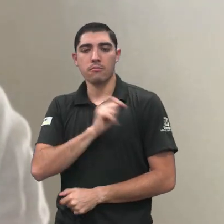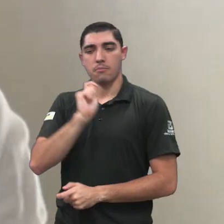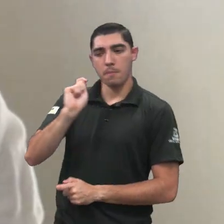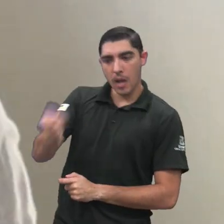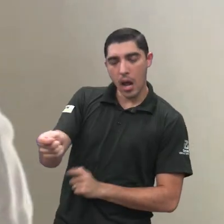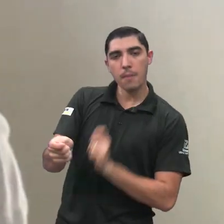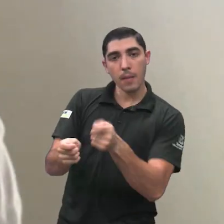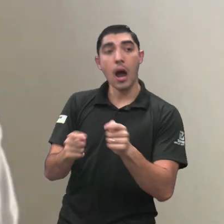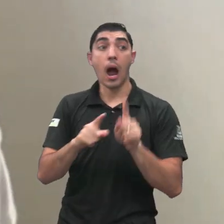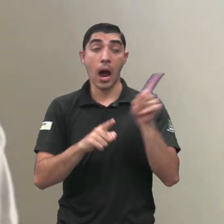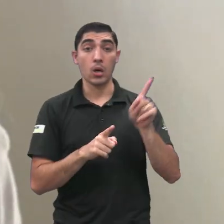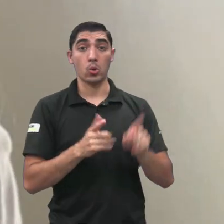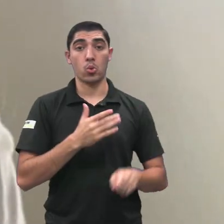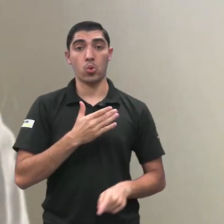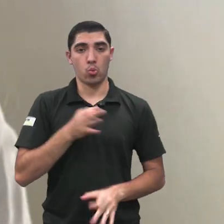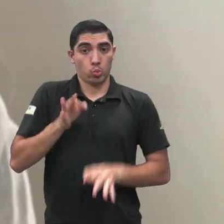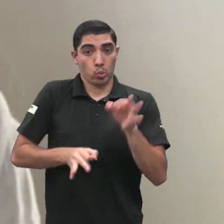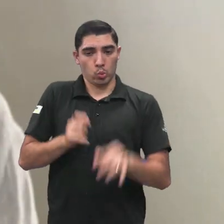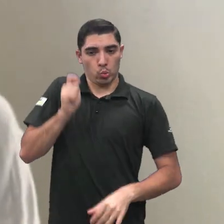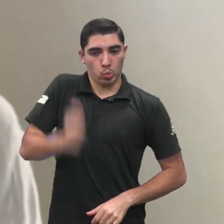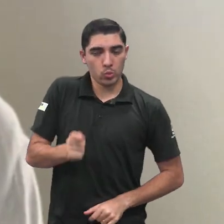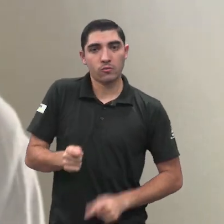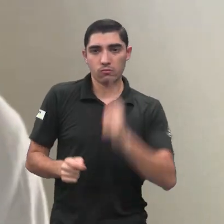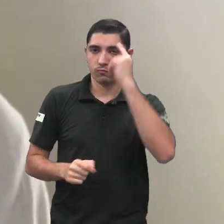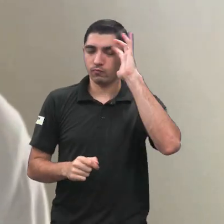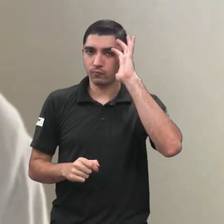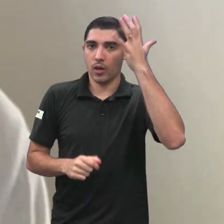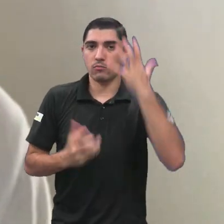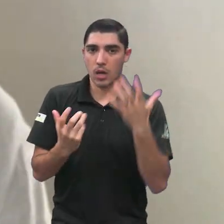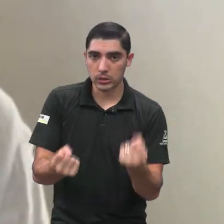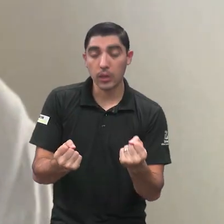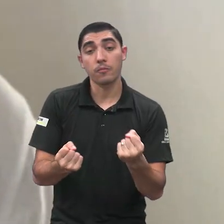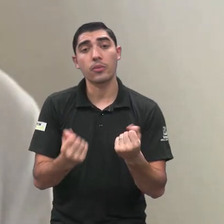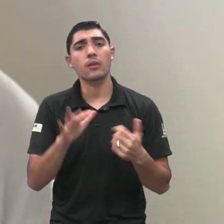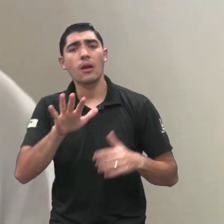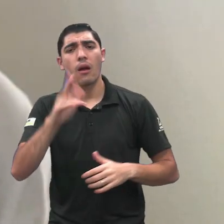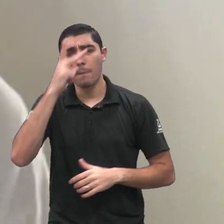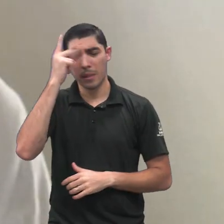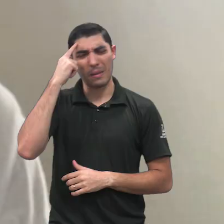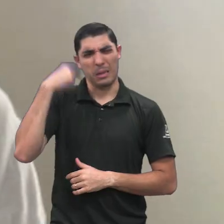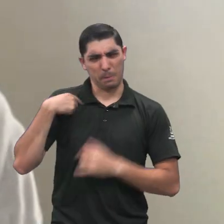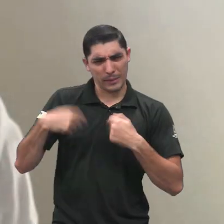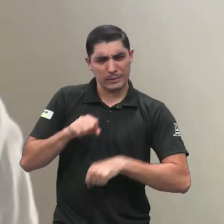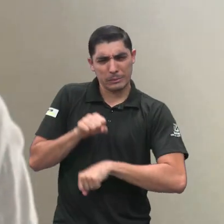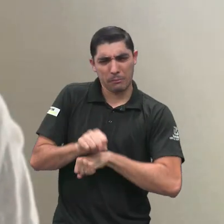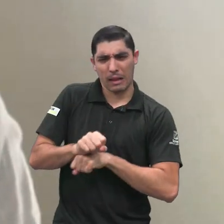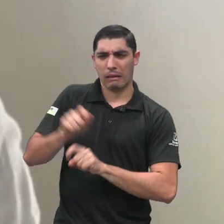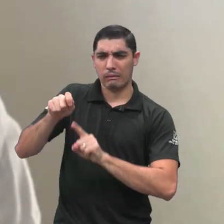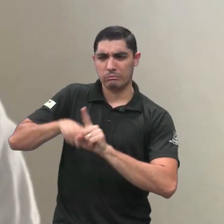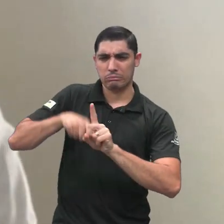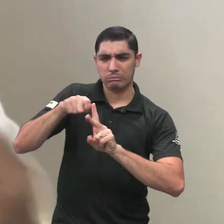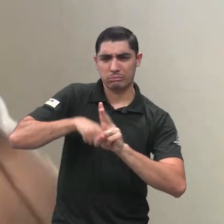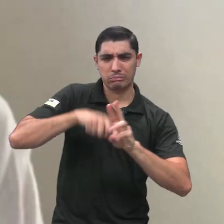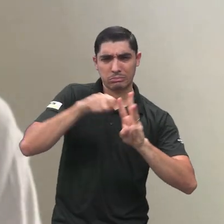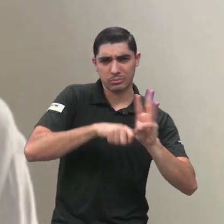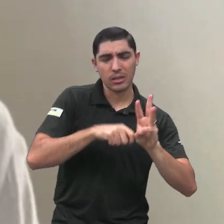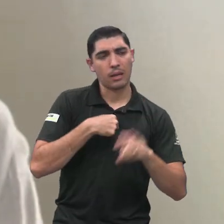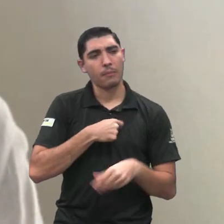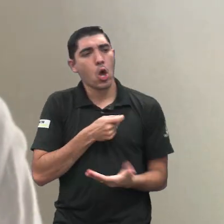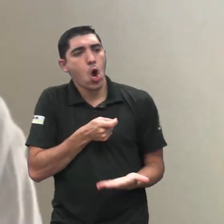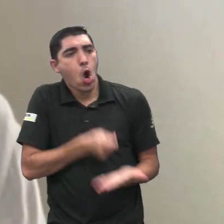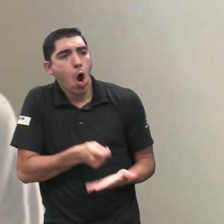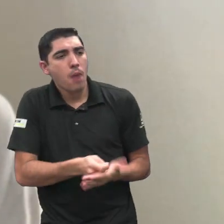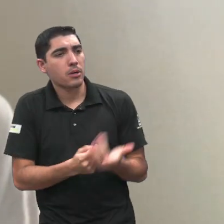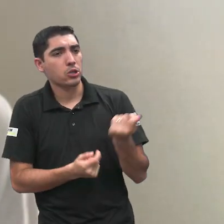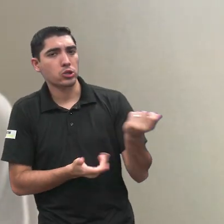homologado em juízo. O que muitas vezes as pessoas confundem, eu preciso esperar 3 meses para fazer uma cobrança ou